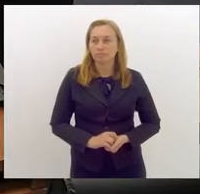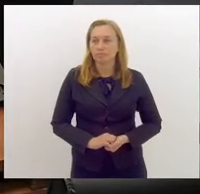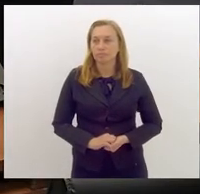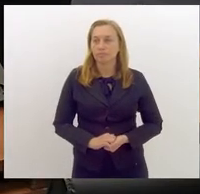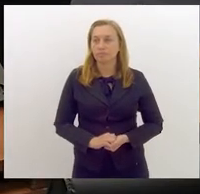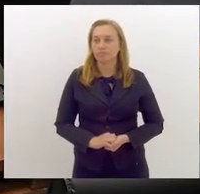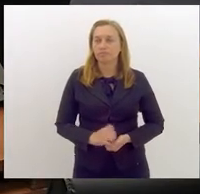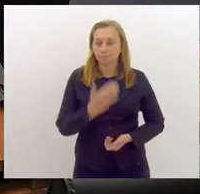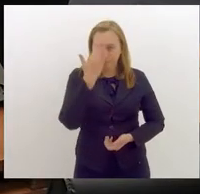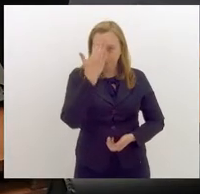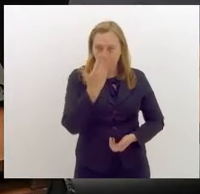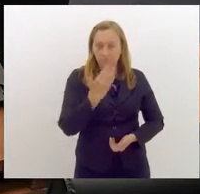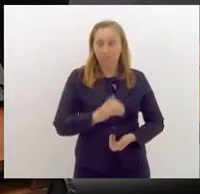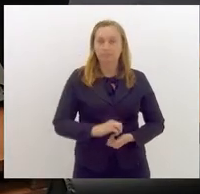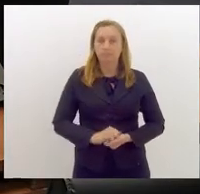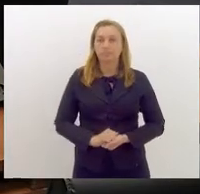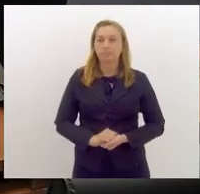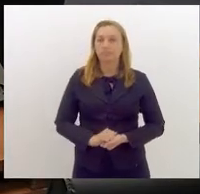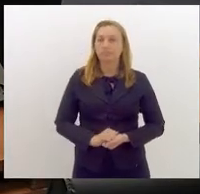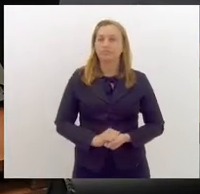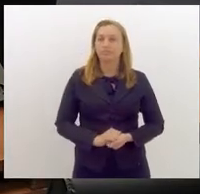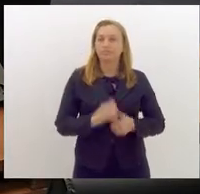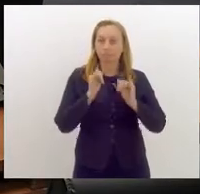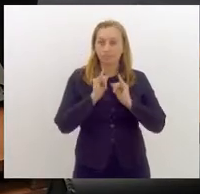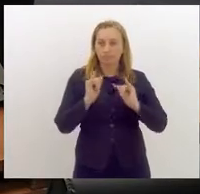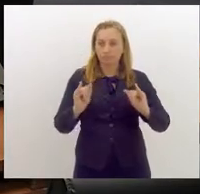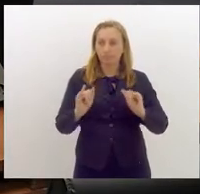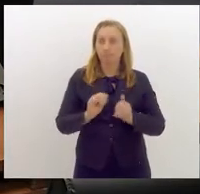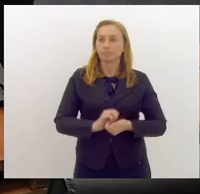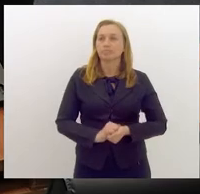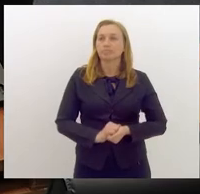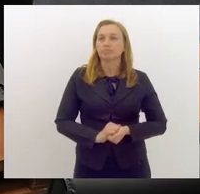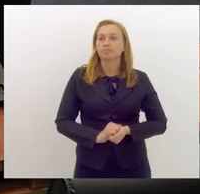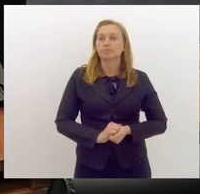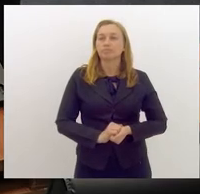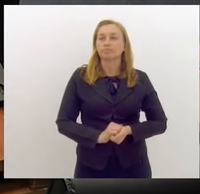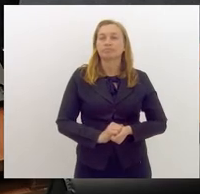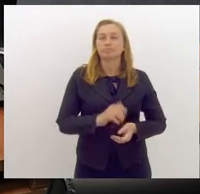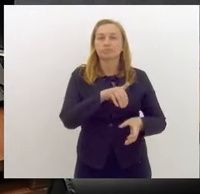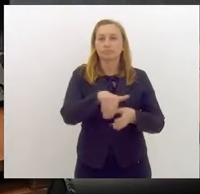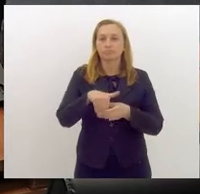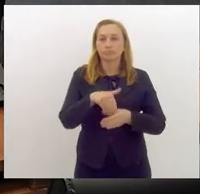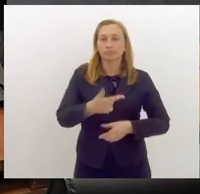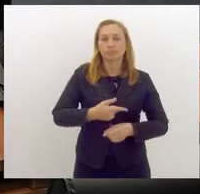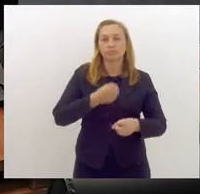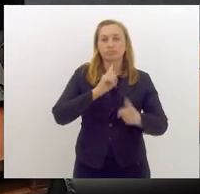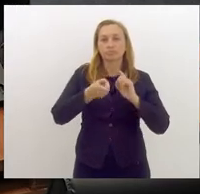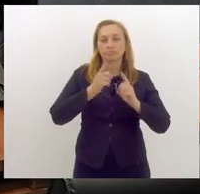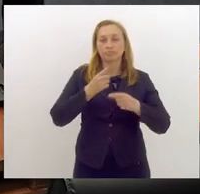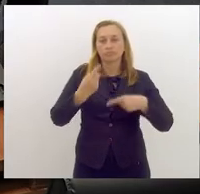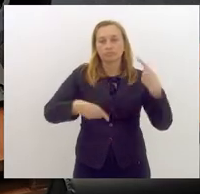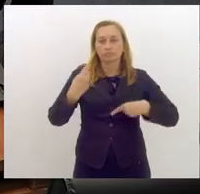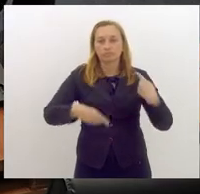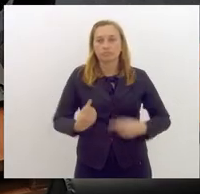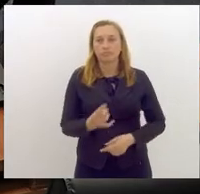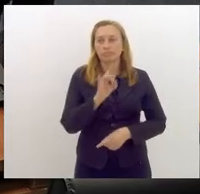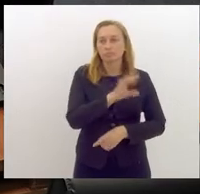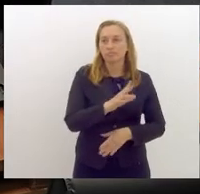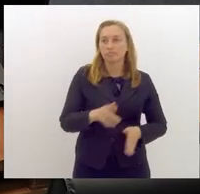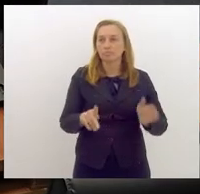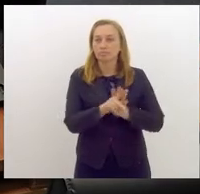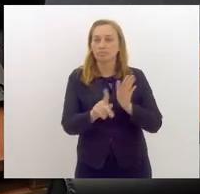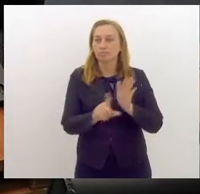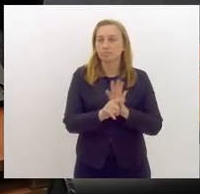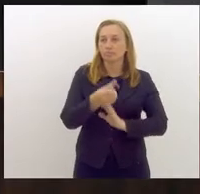obrigado anuncio em regime de urgência em votação e discussão única projeto de